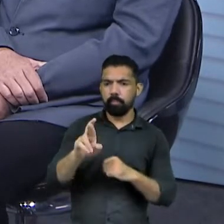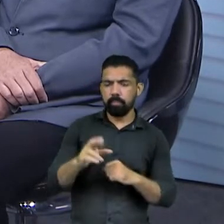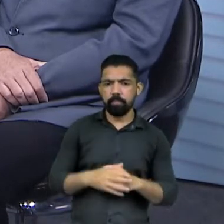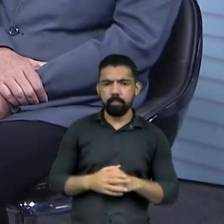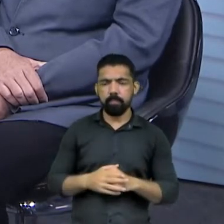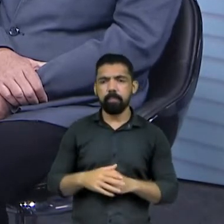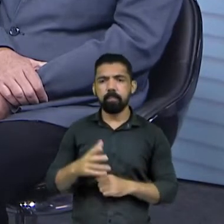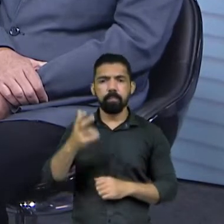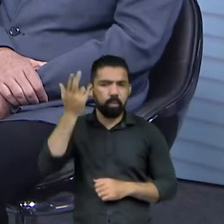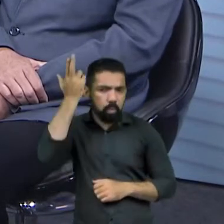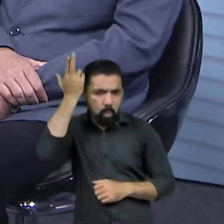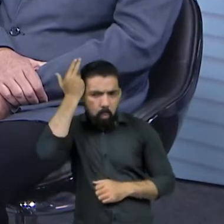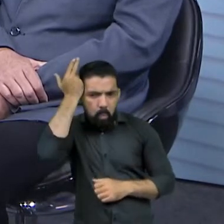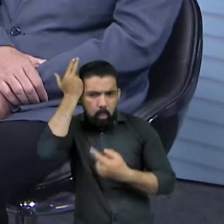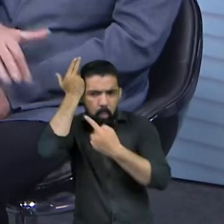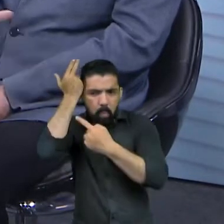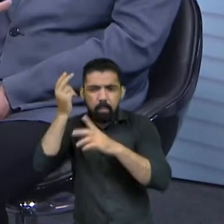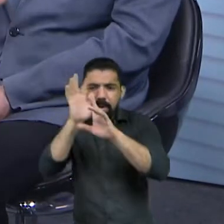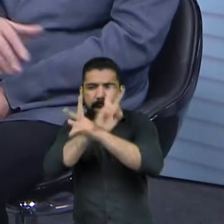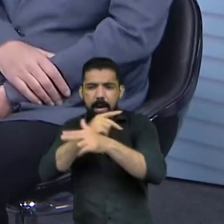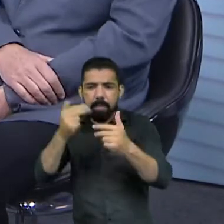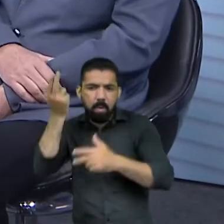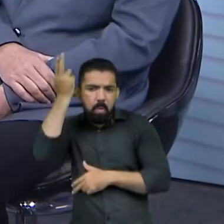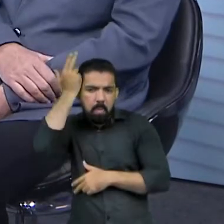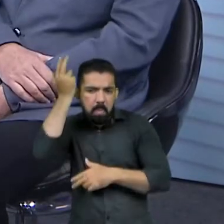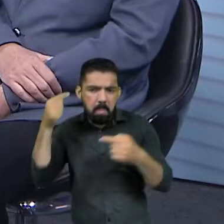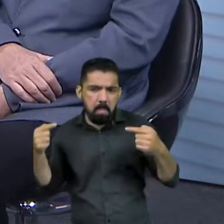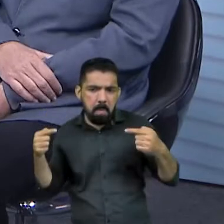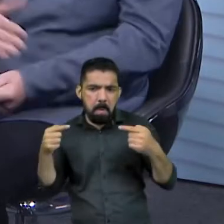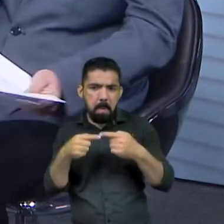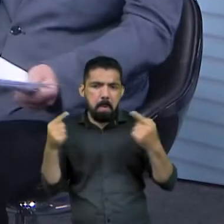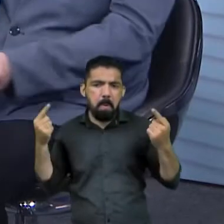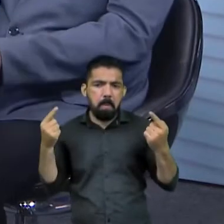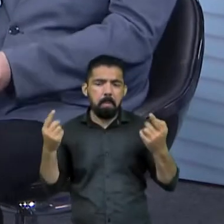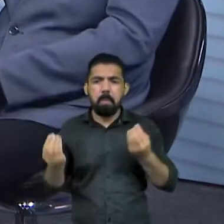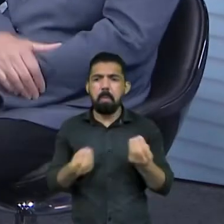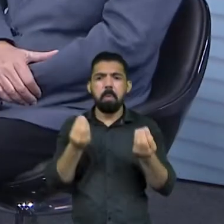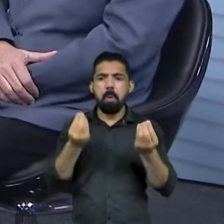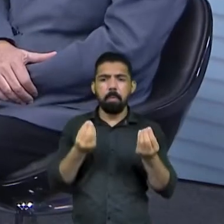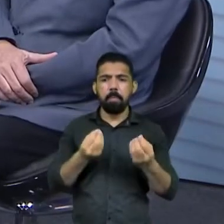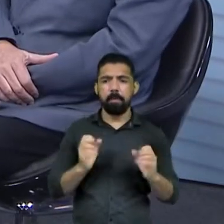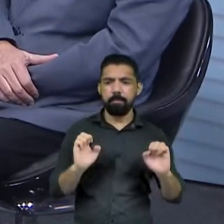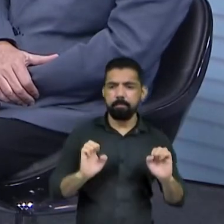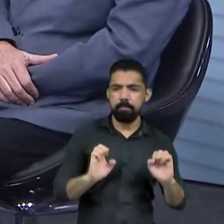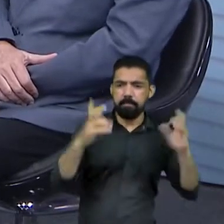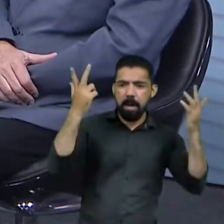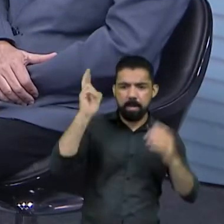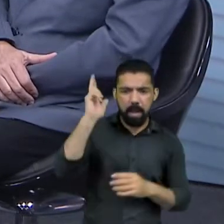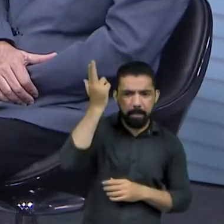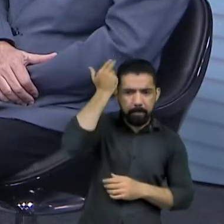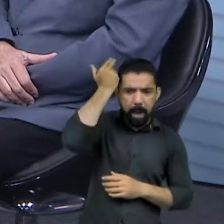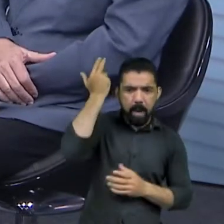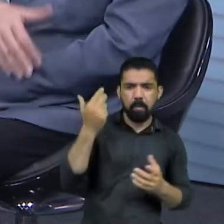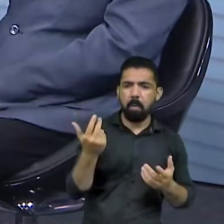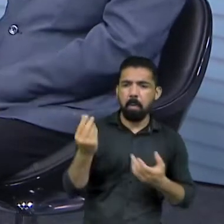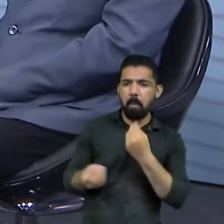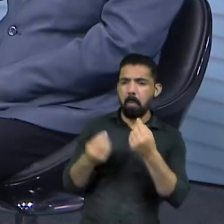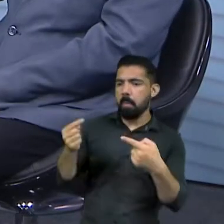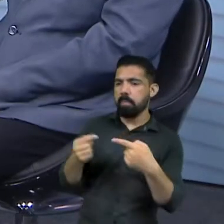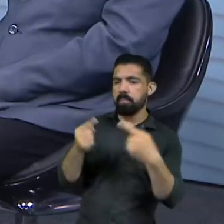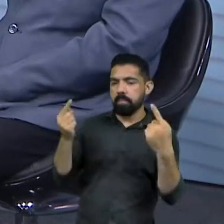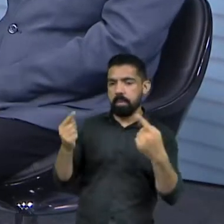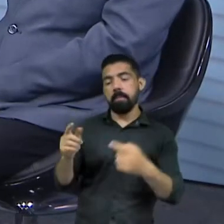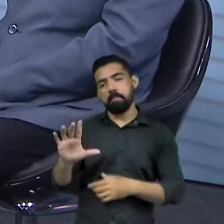O que é que tem a ver com a Páscoa porque eu fui atrás eu não sei o que é que o coelho entrou nesse negócio não tem nada a ver com a Páscoa porque é o